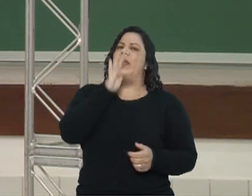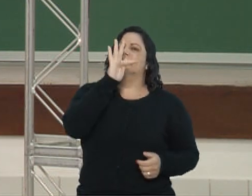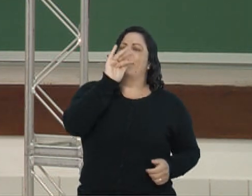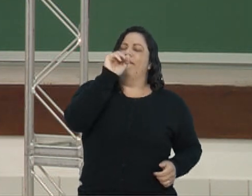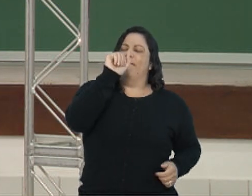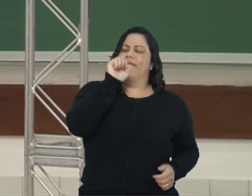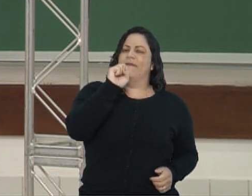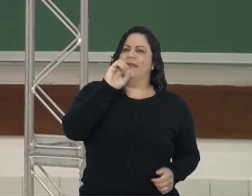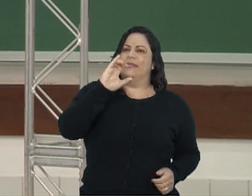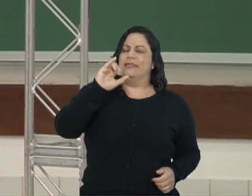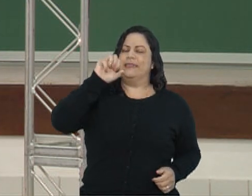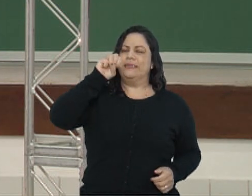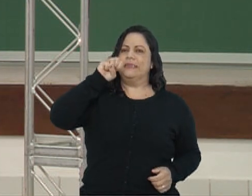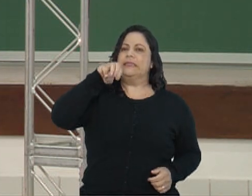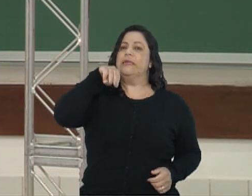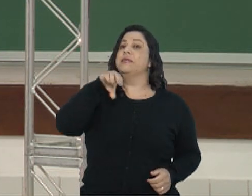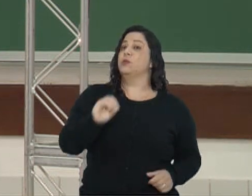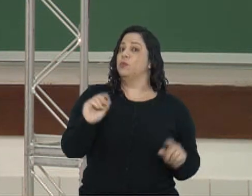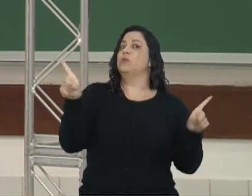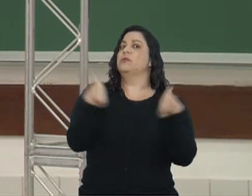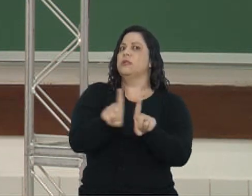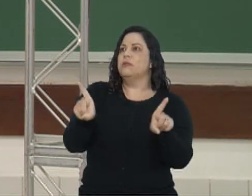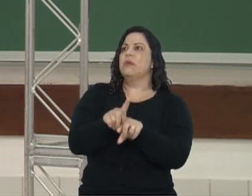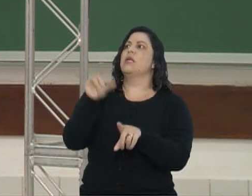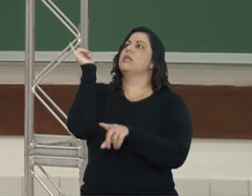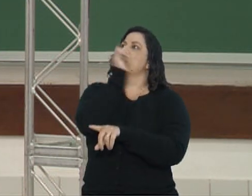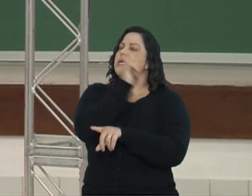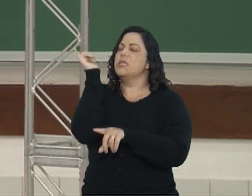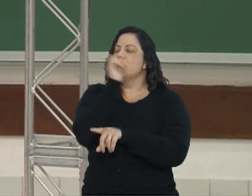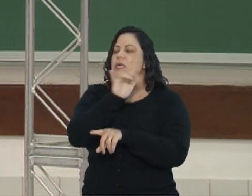ideologias italianas territoriais pelo uso da força.